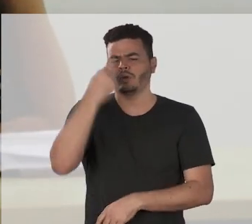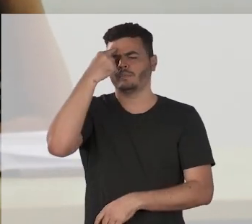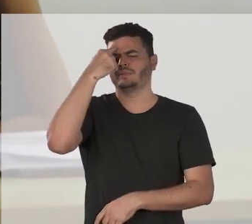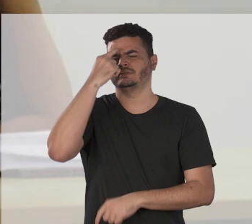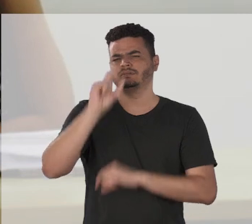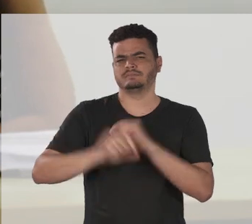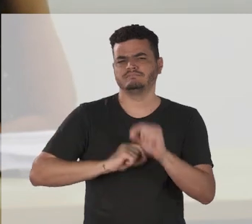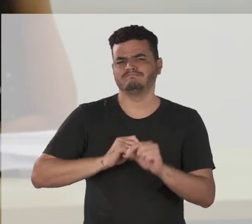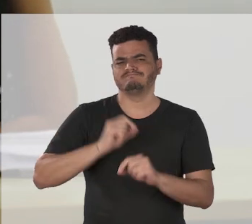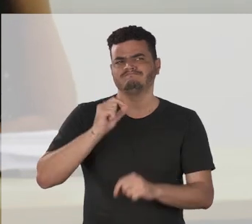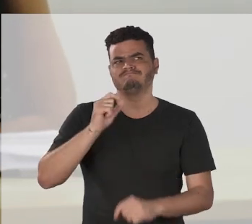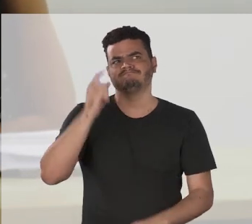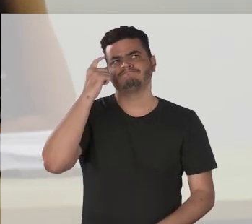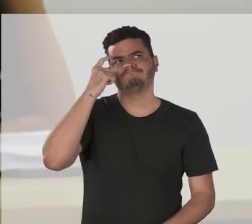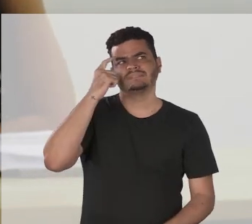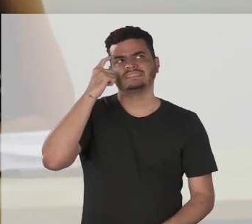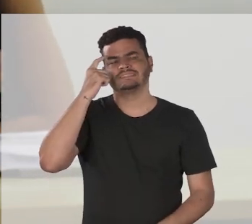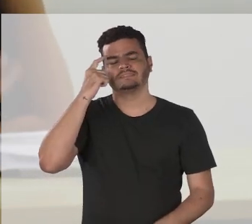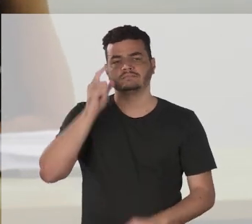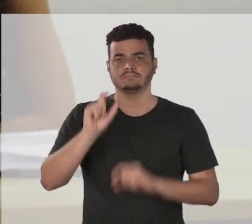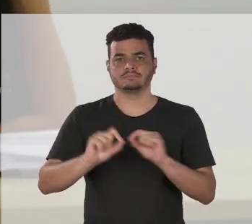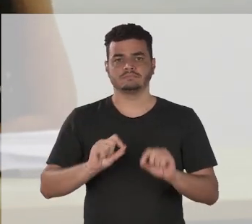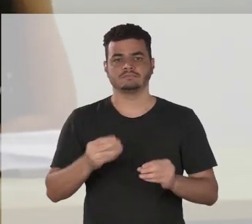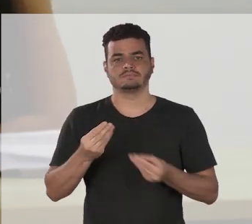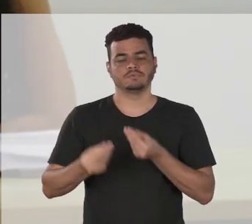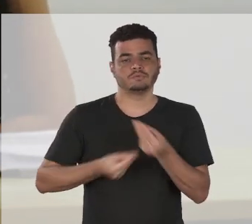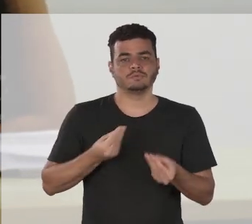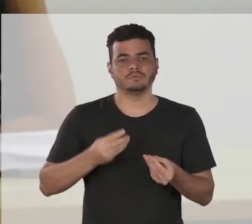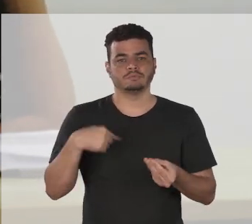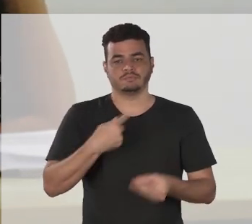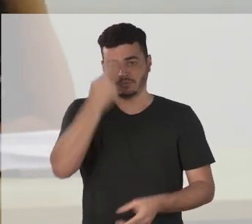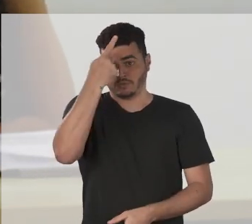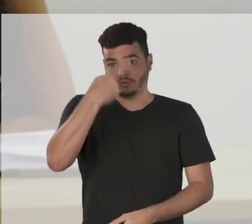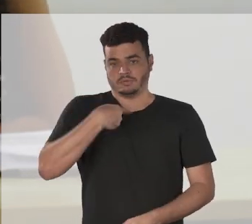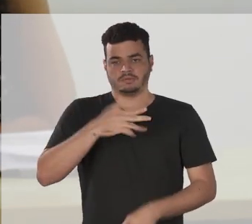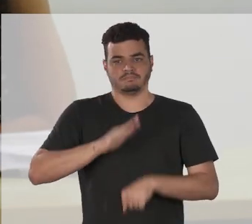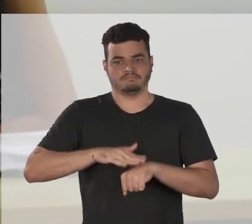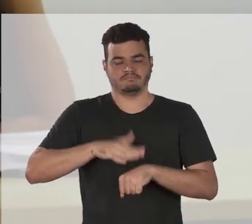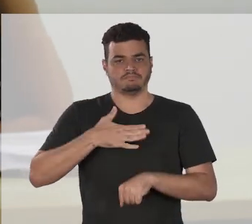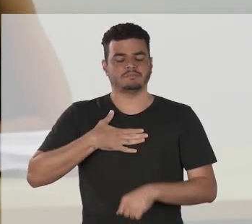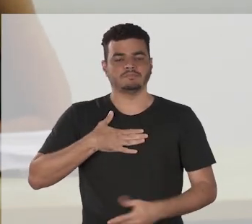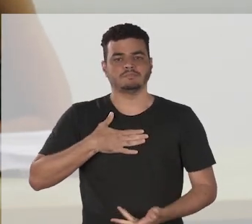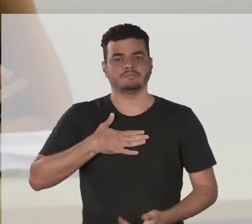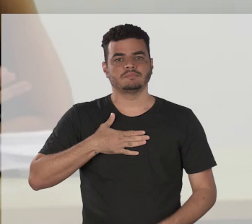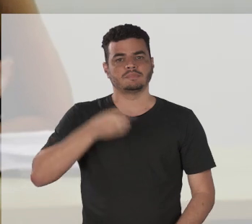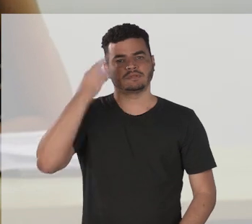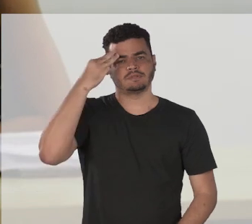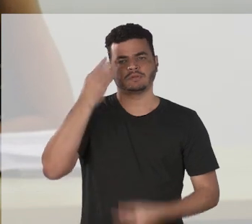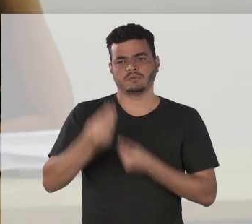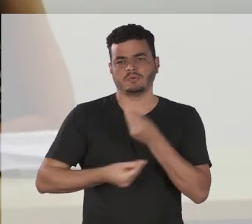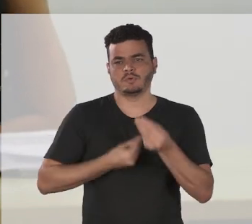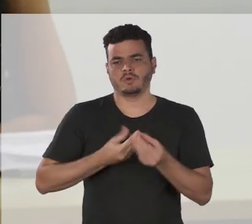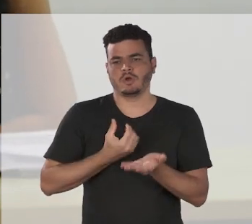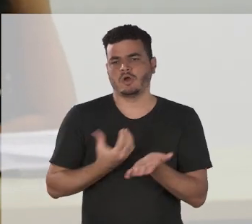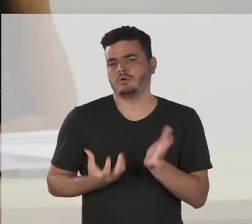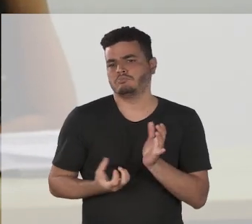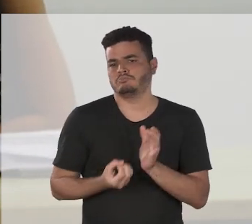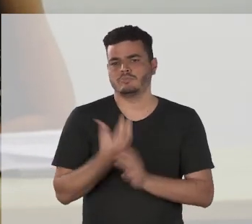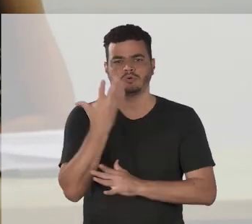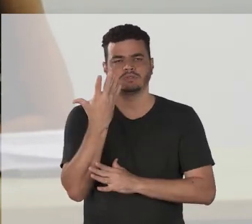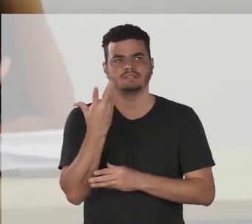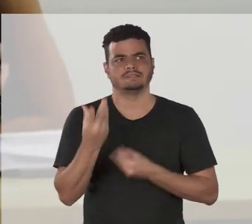não é mesmo? E refletir a partir de nossas próprias memórias leitoras. Como se